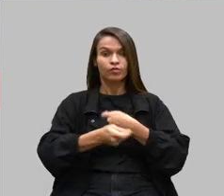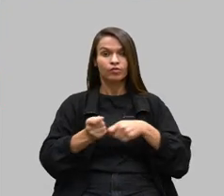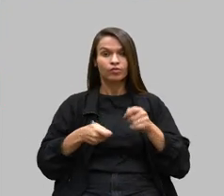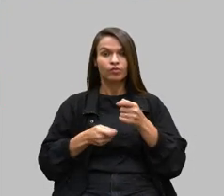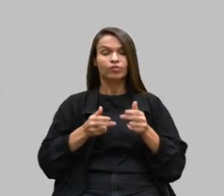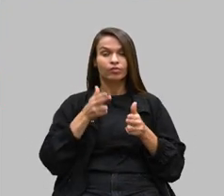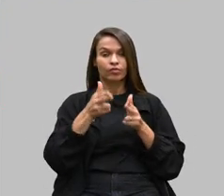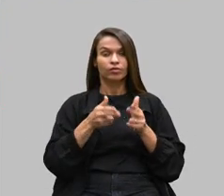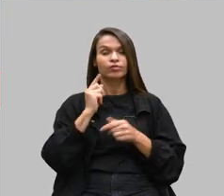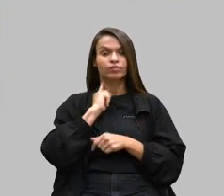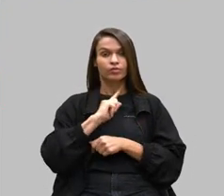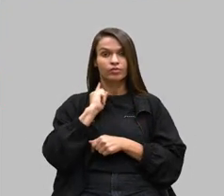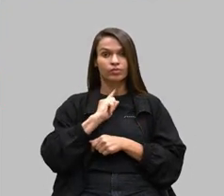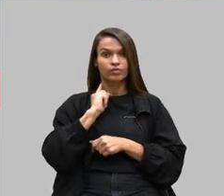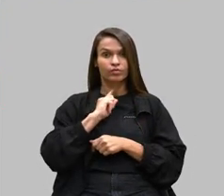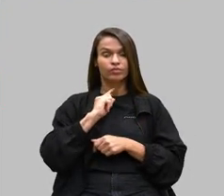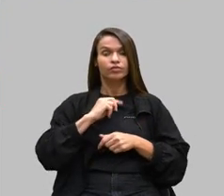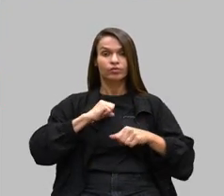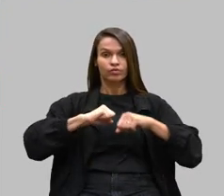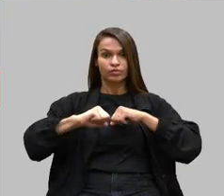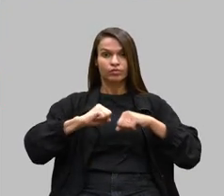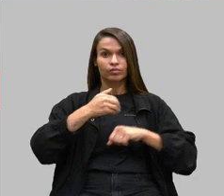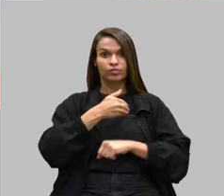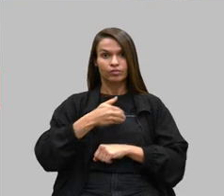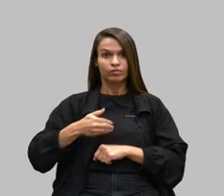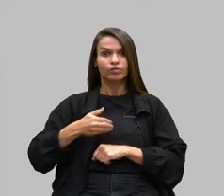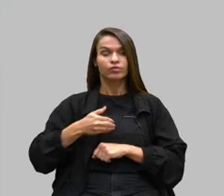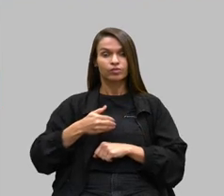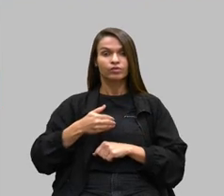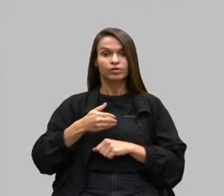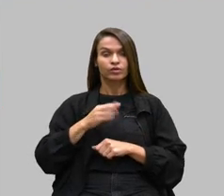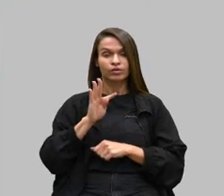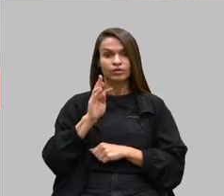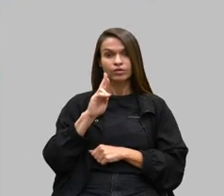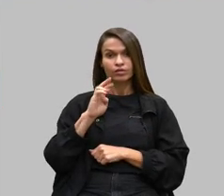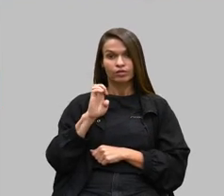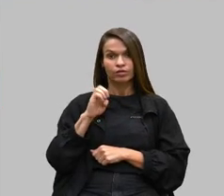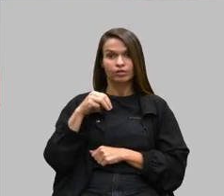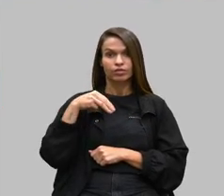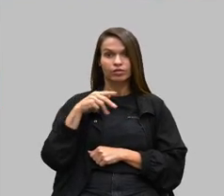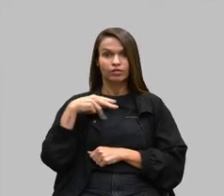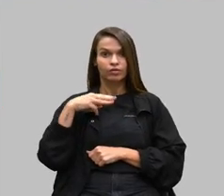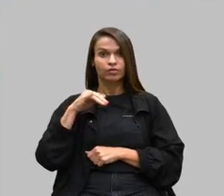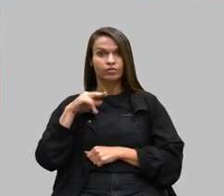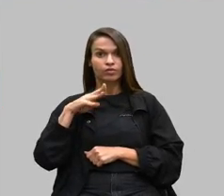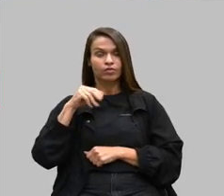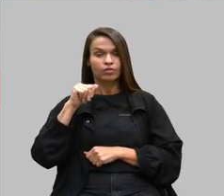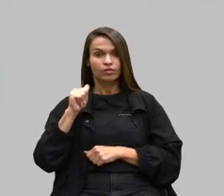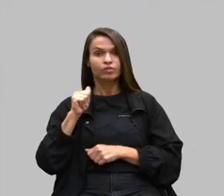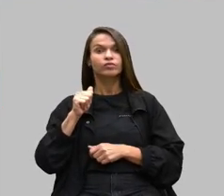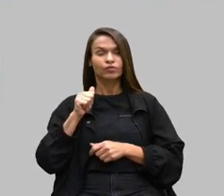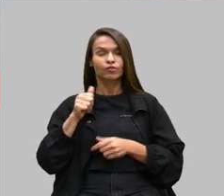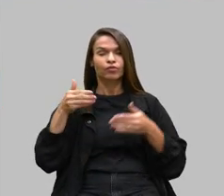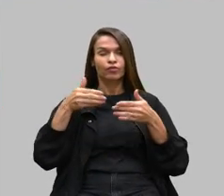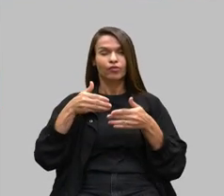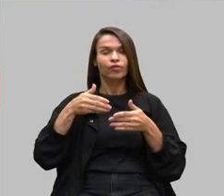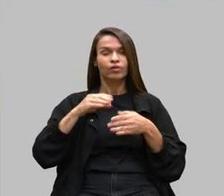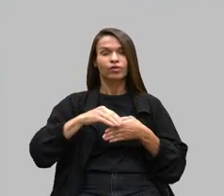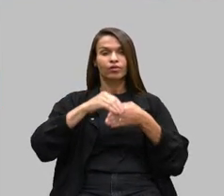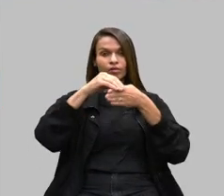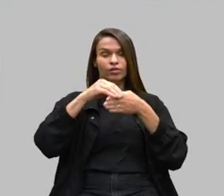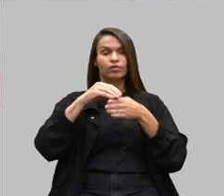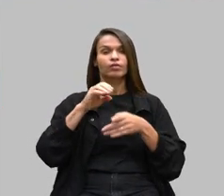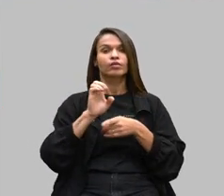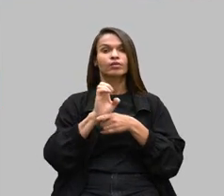Gerais o debate público trens de Minas buscará mobilizar lideranças estaduais para defender a